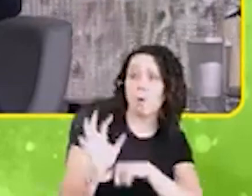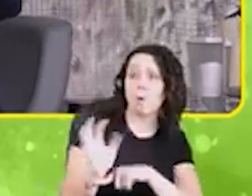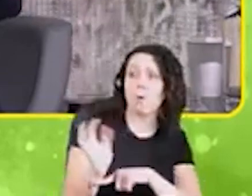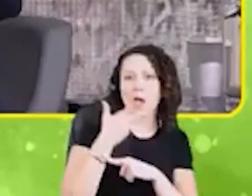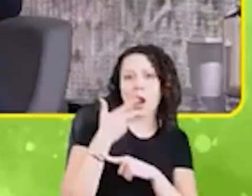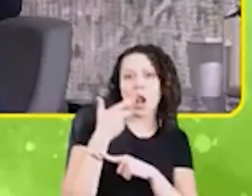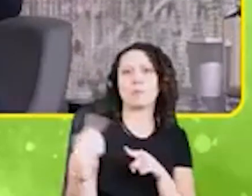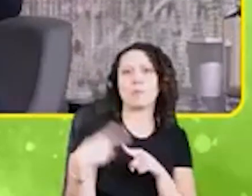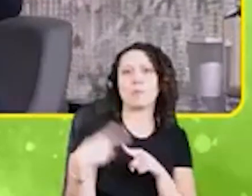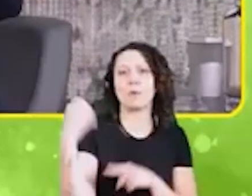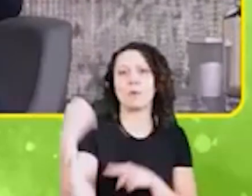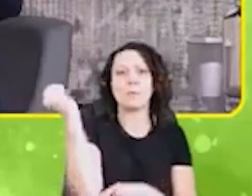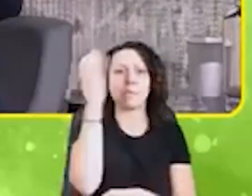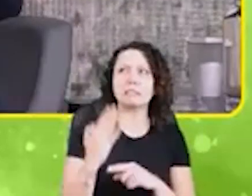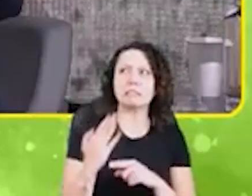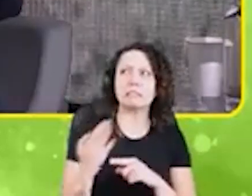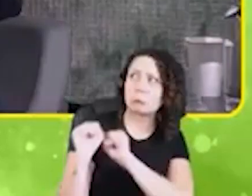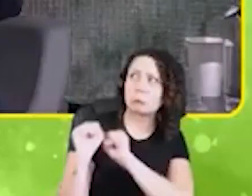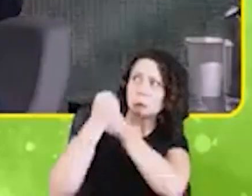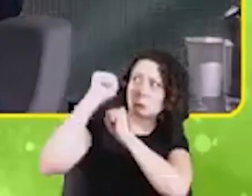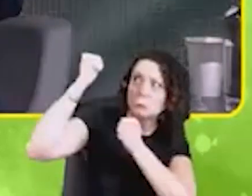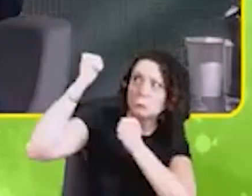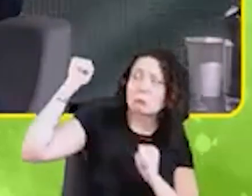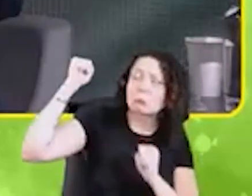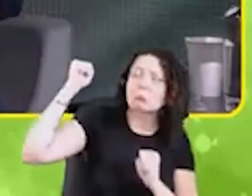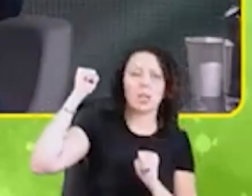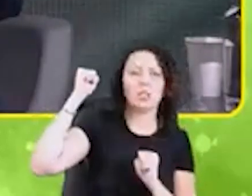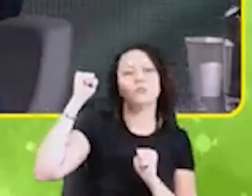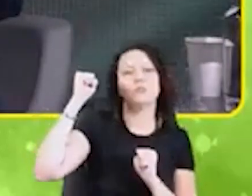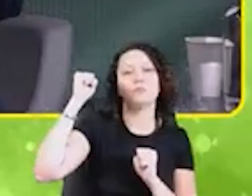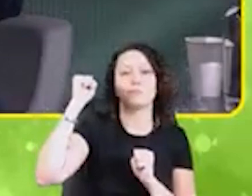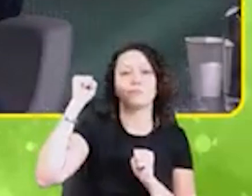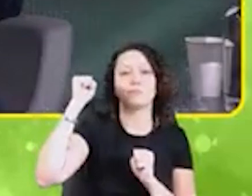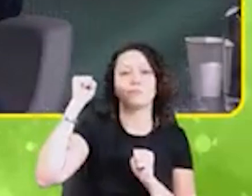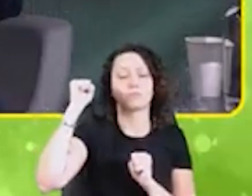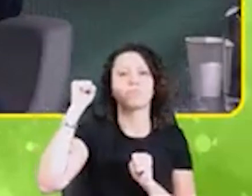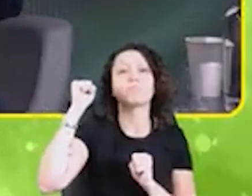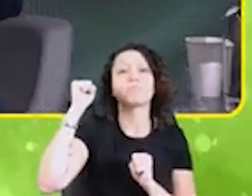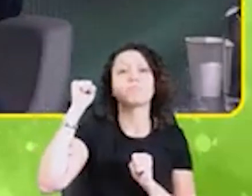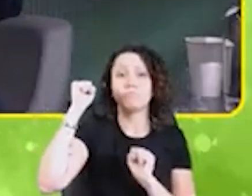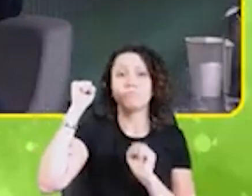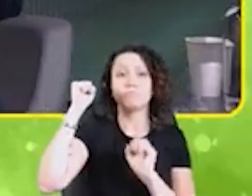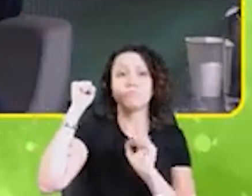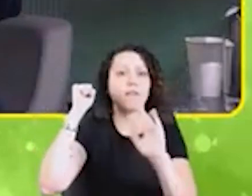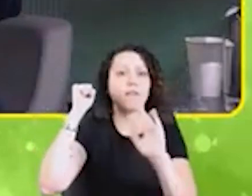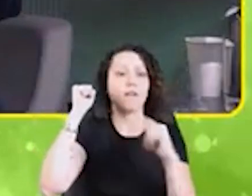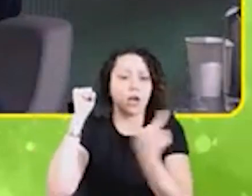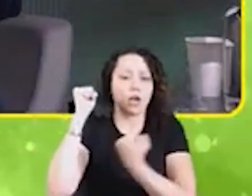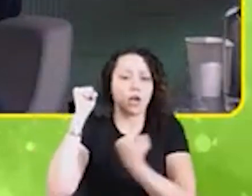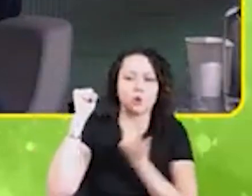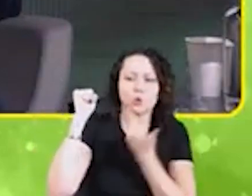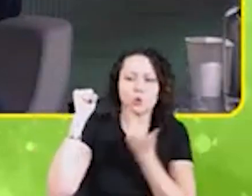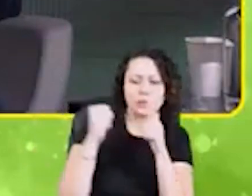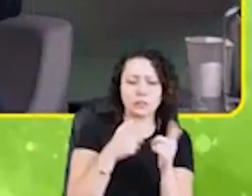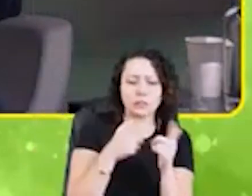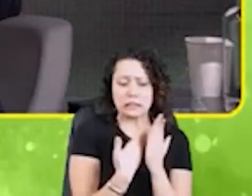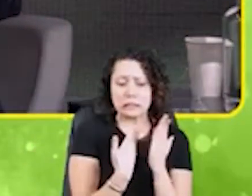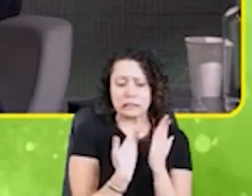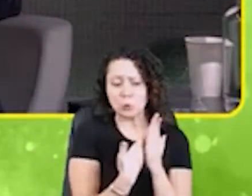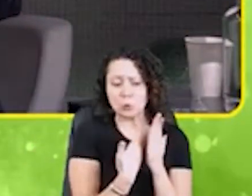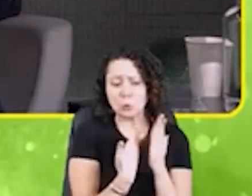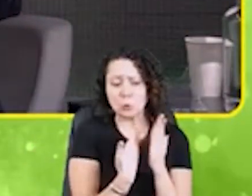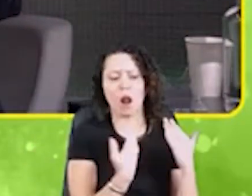que nós temos eu acho que se aprofundar esses estudos e